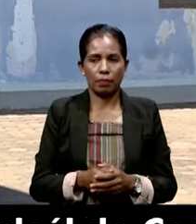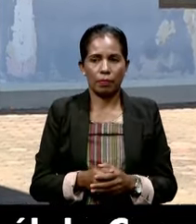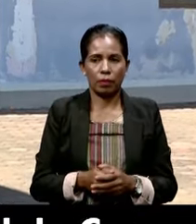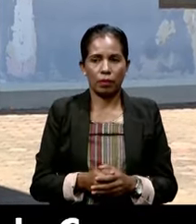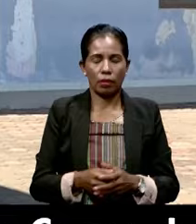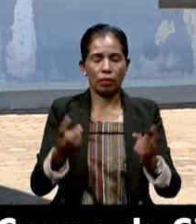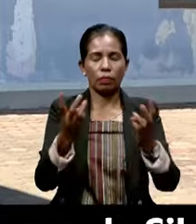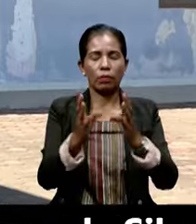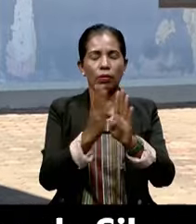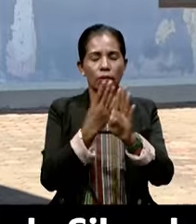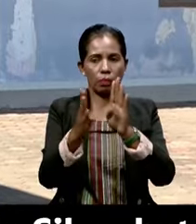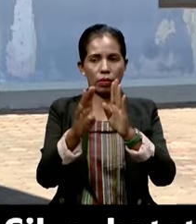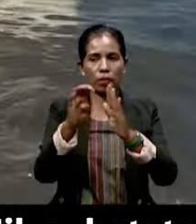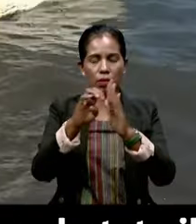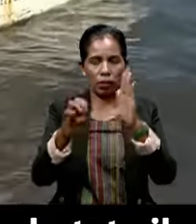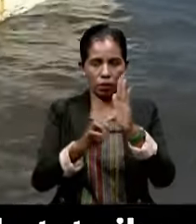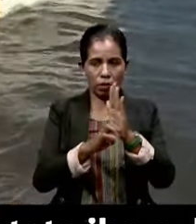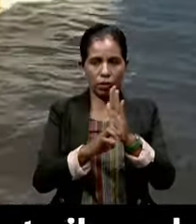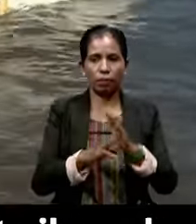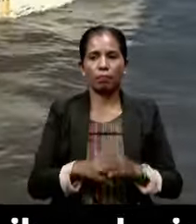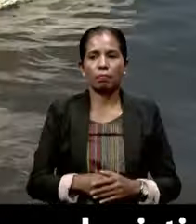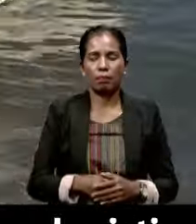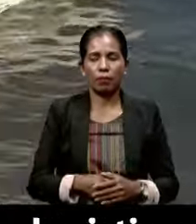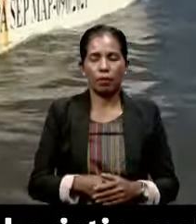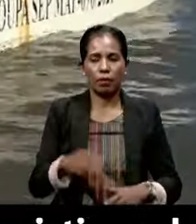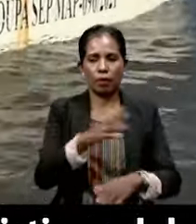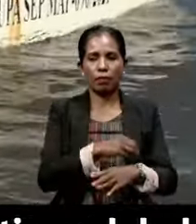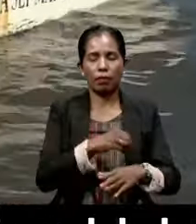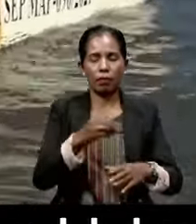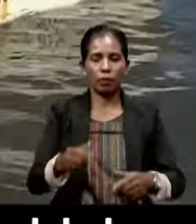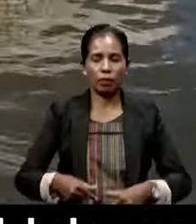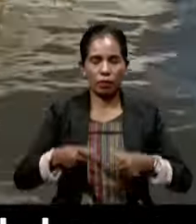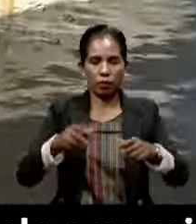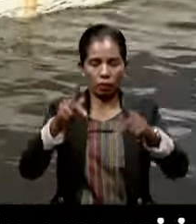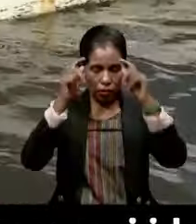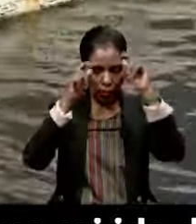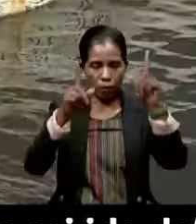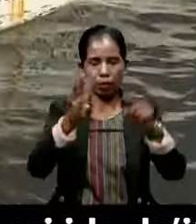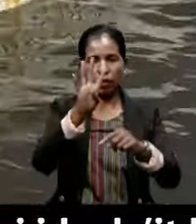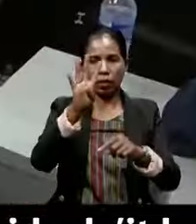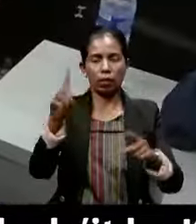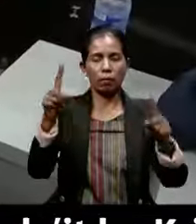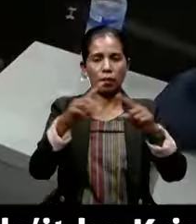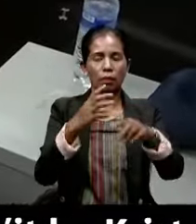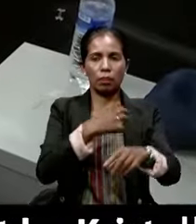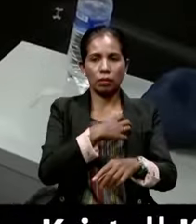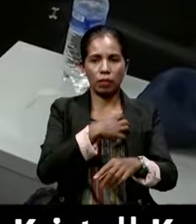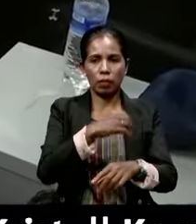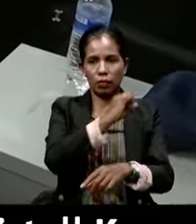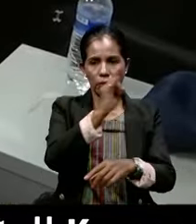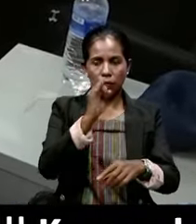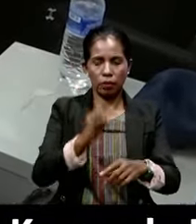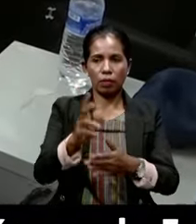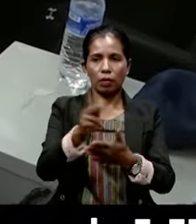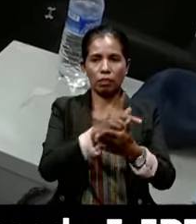portanto, o Estado nenhuma, ou portanto, o país nenhuma. Comandante da Polícia Marítima entregou na Timorong Nenghatne, vai a Polícia Departamento de Investigação